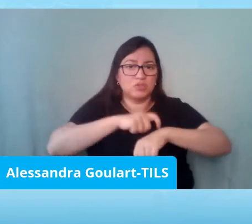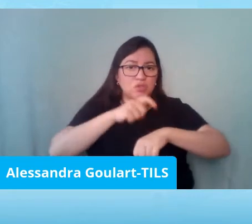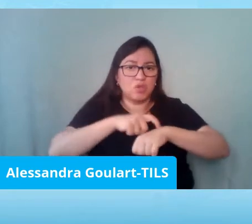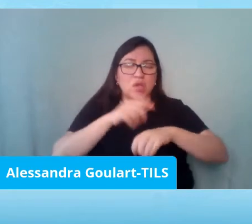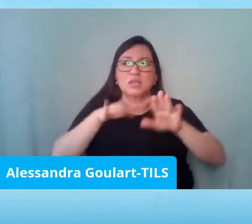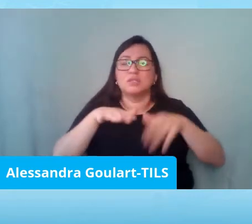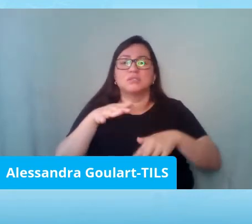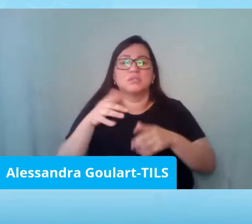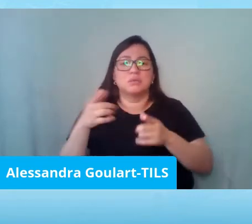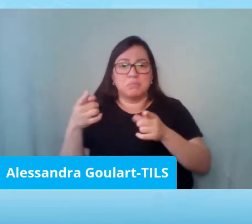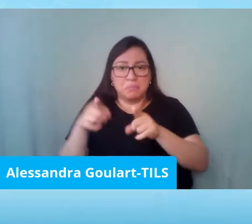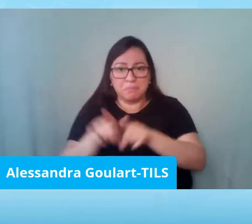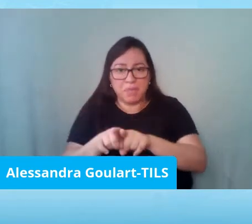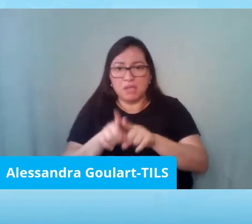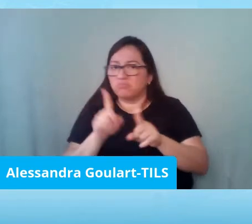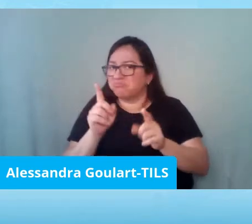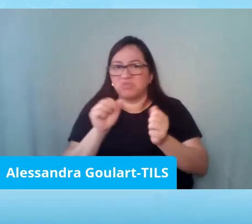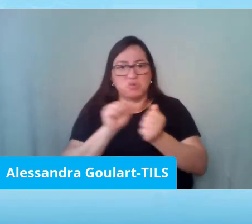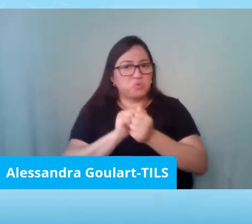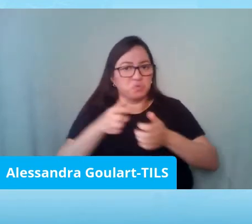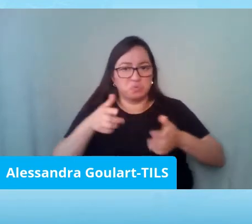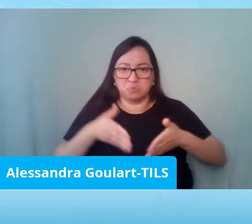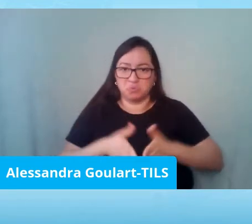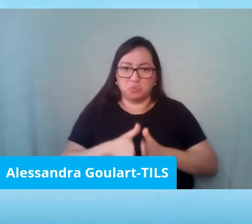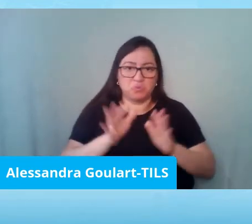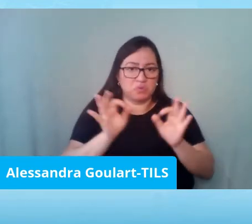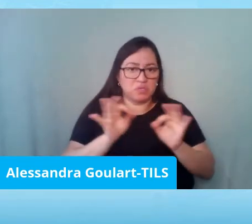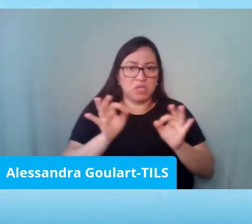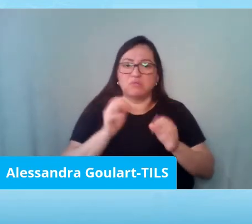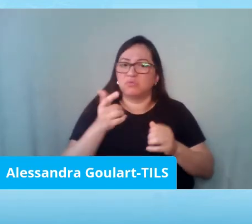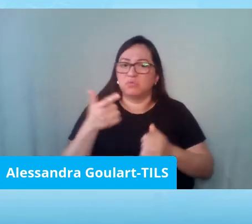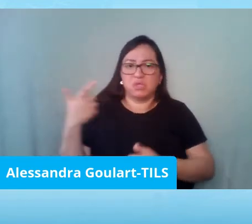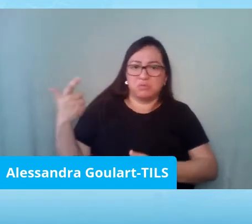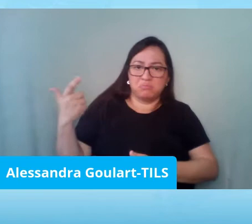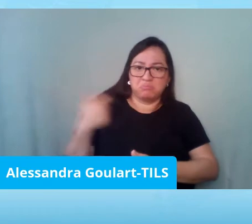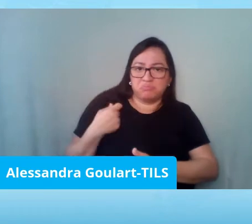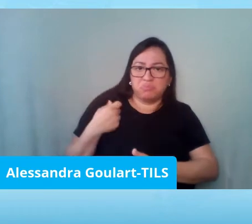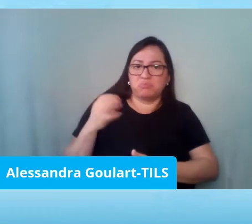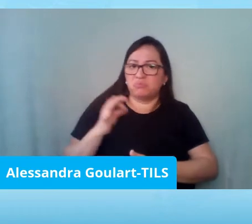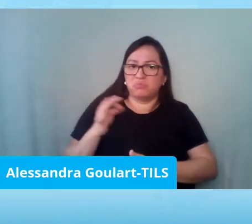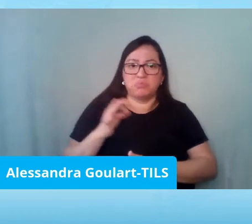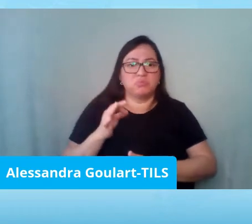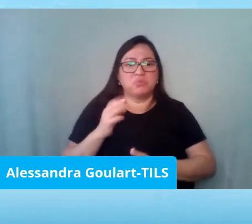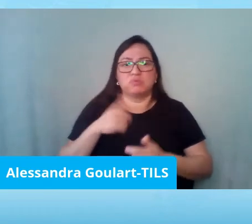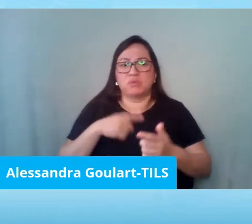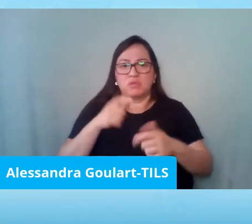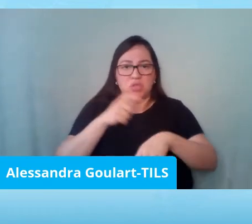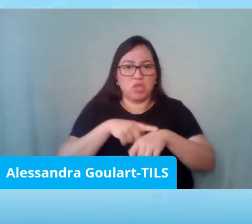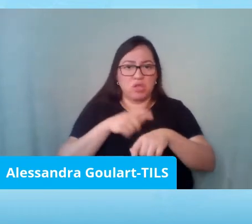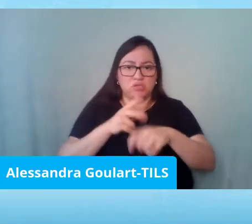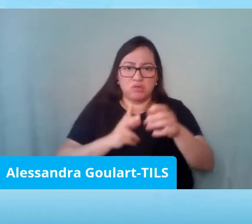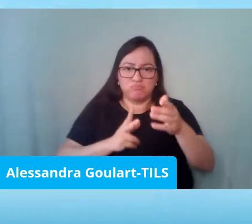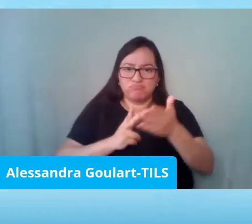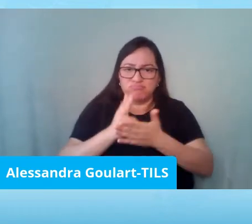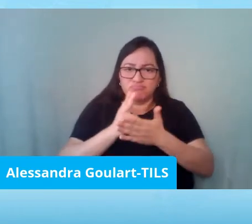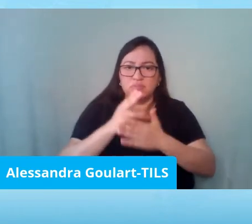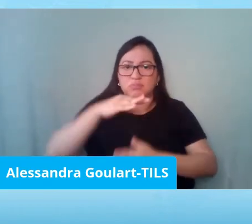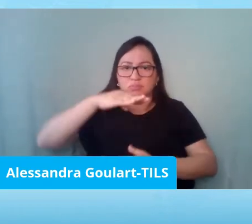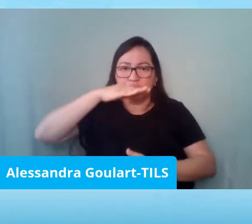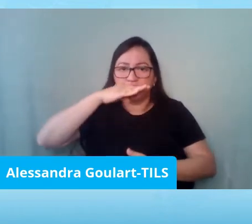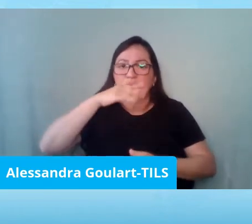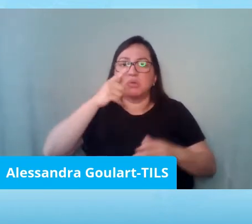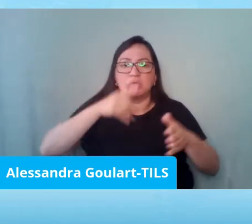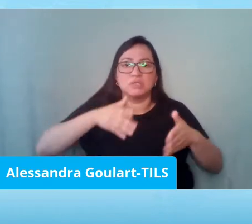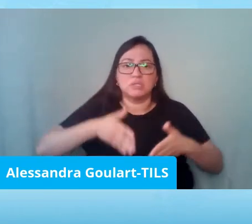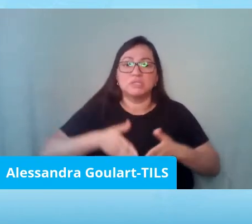acompanhar o parto, que não vão receber anestesia, que vão receber o corte, né, no momento do parto. Então,